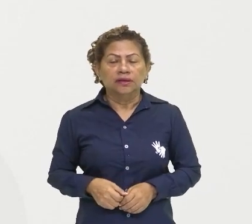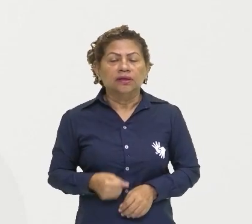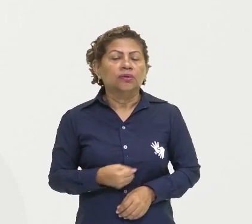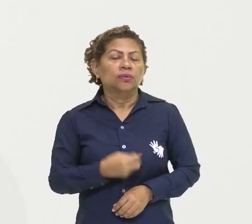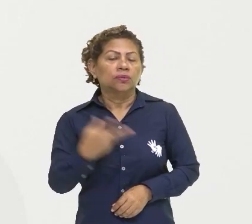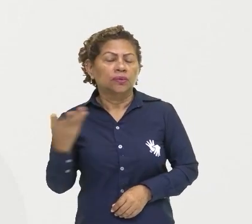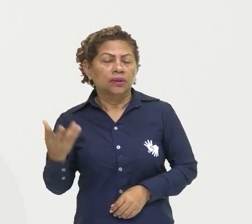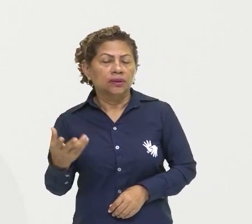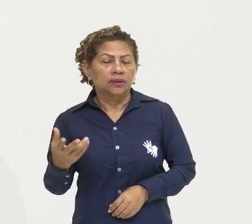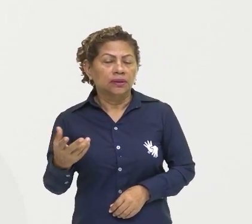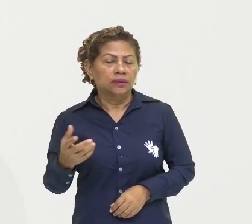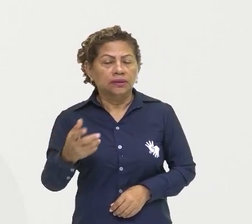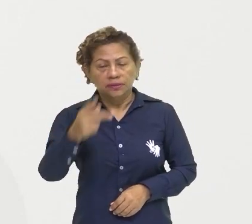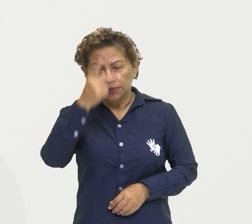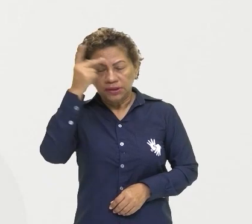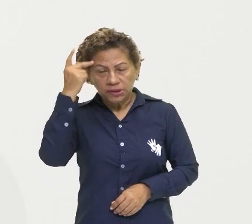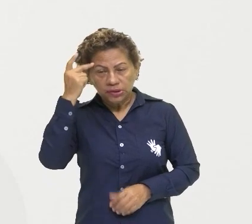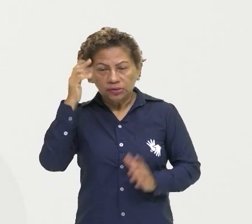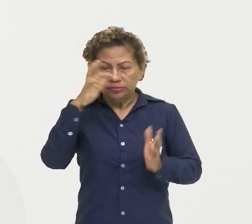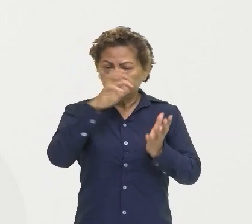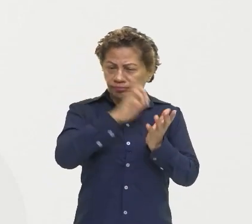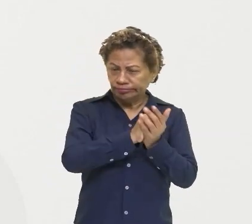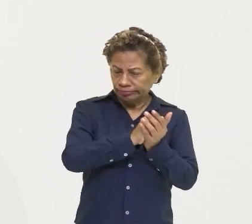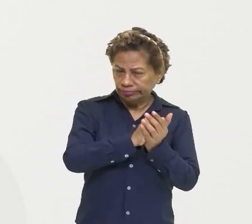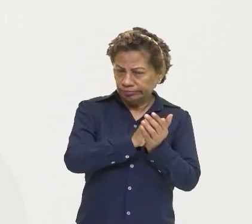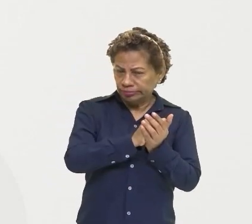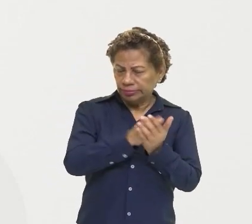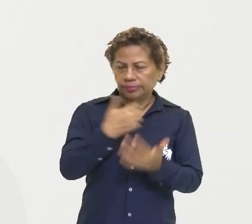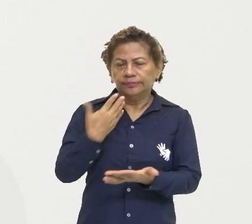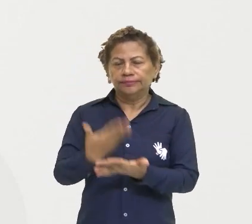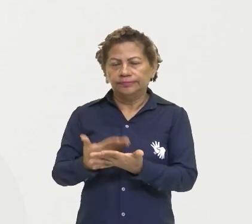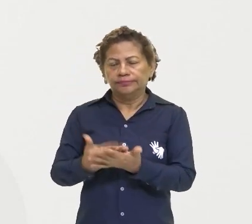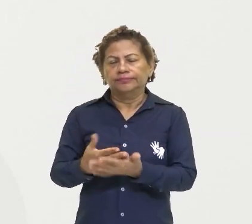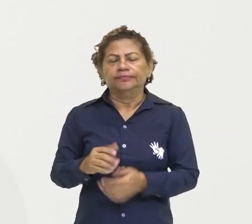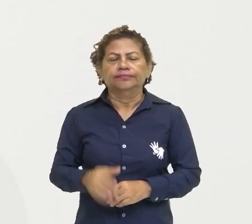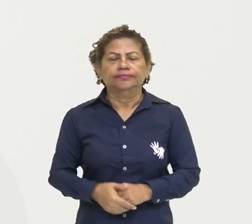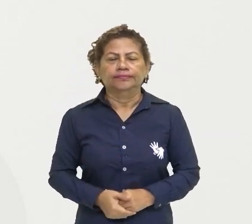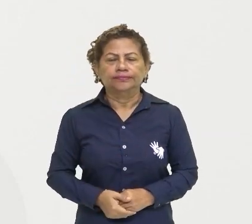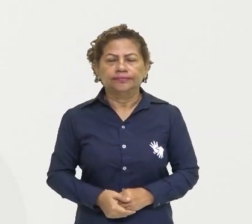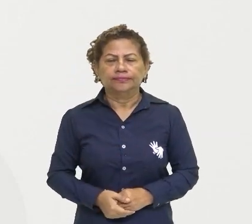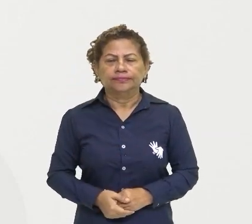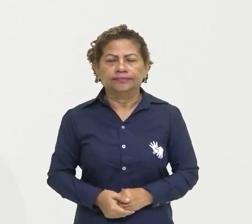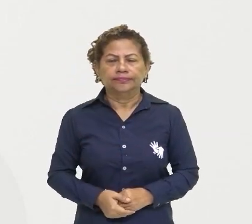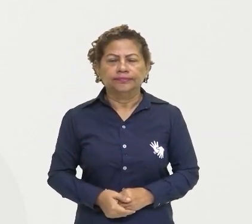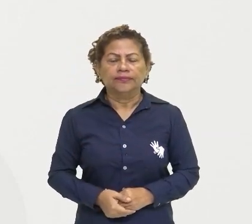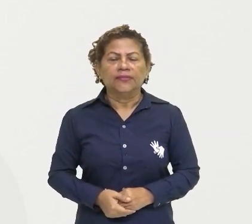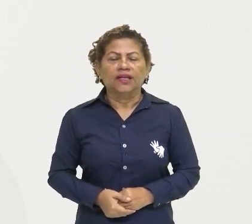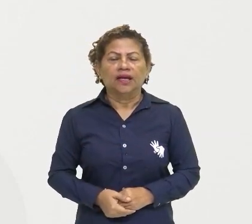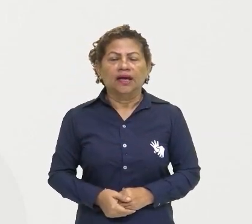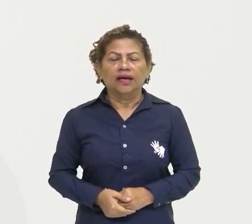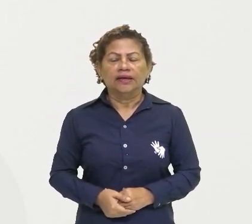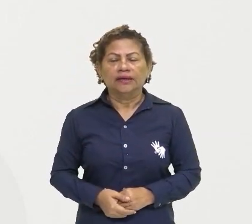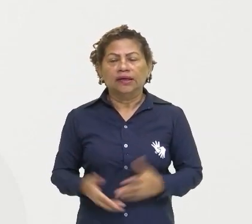matriculadas, tá bom? De matrículas efetuadas na realidade. Bem, chegamos ao coeficiente de Gini, tá? É um